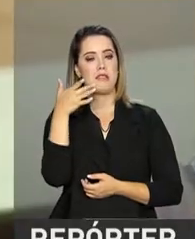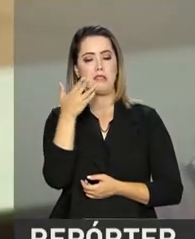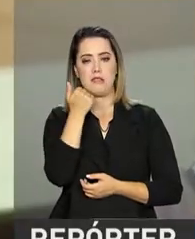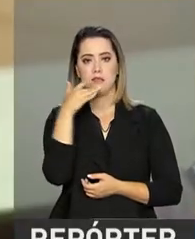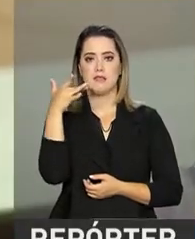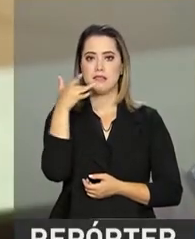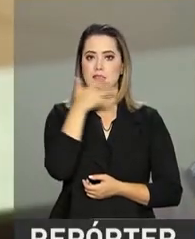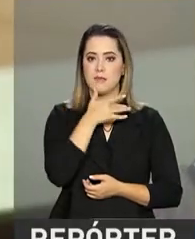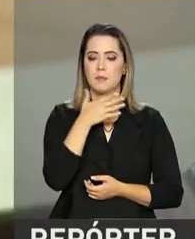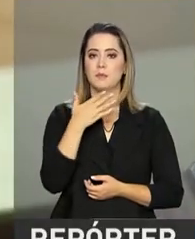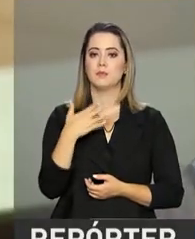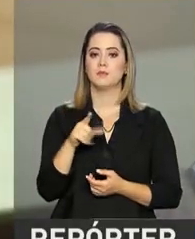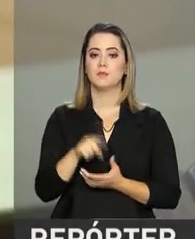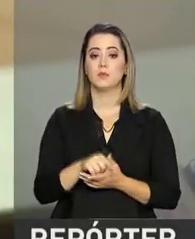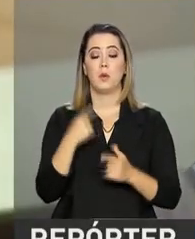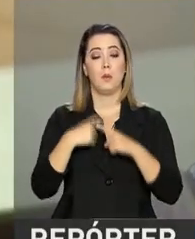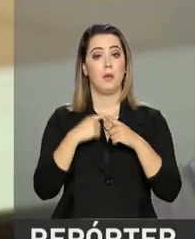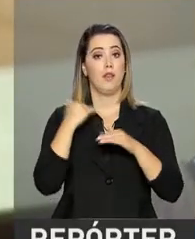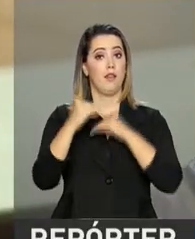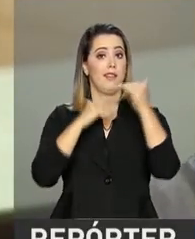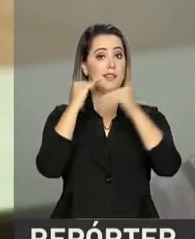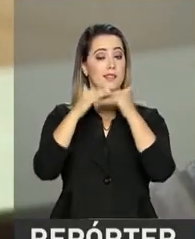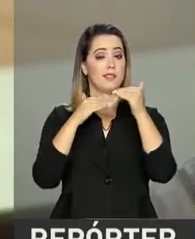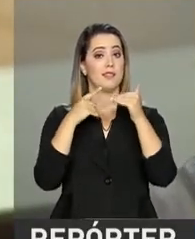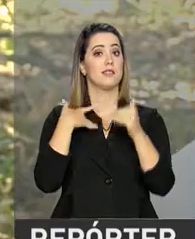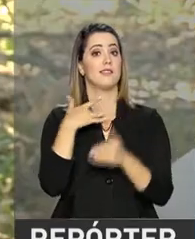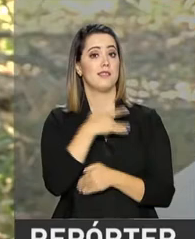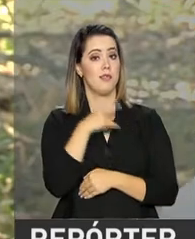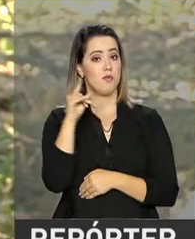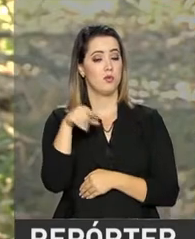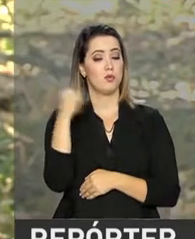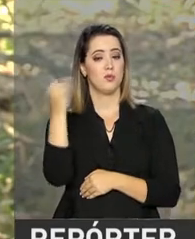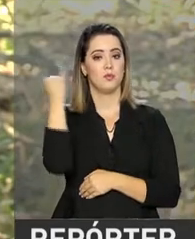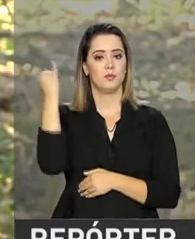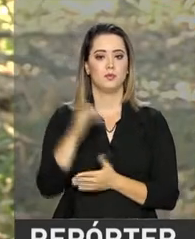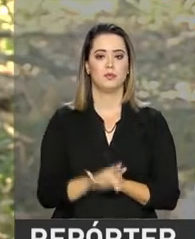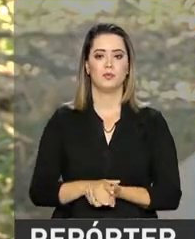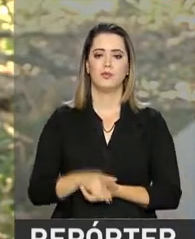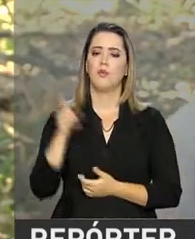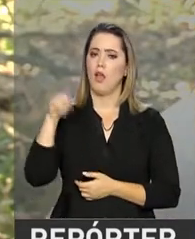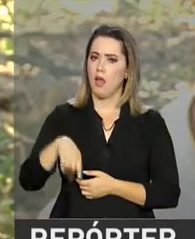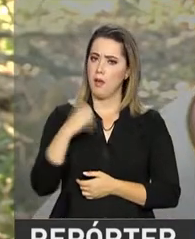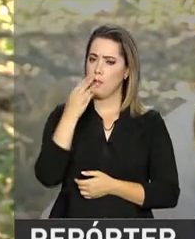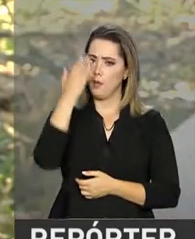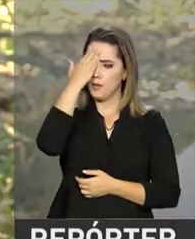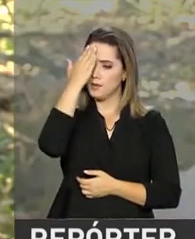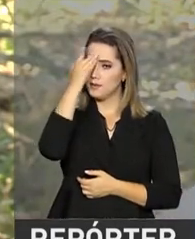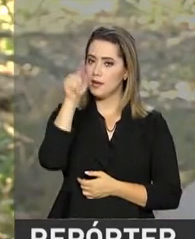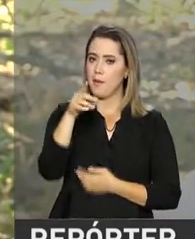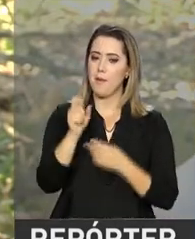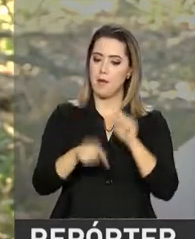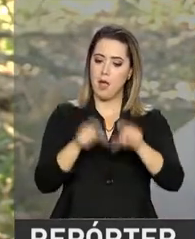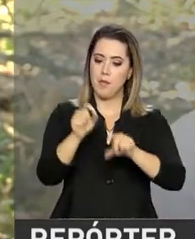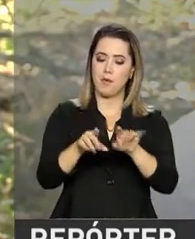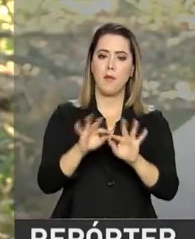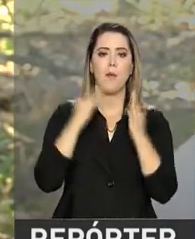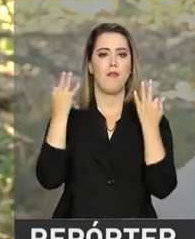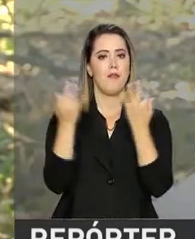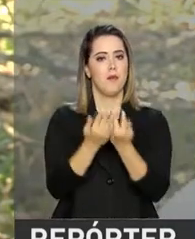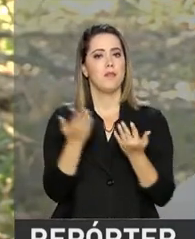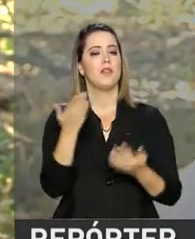faça do seu crescimento e no caso do da saúde foi muito bom saber que está produzindo para a família e os vizinhos